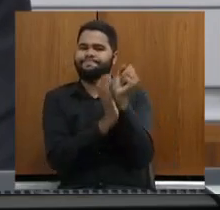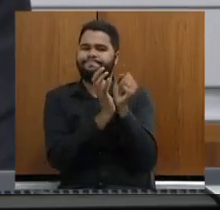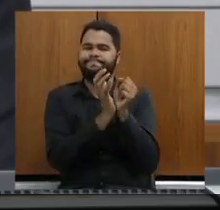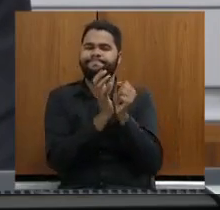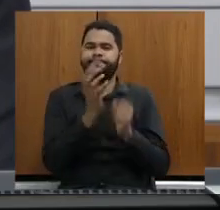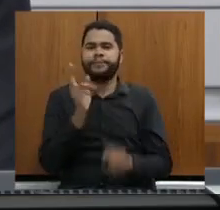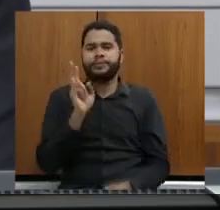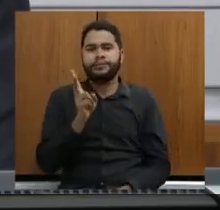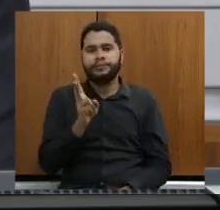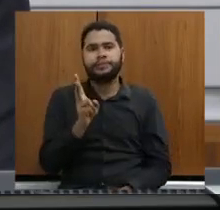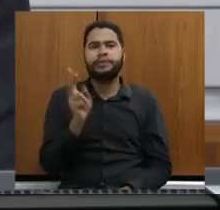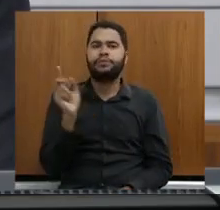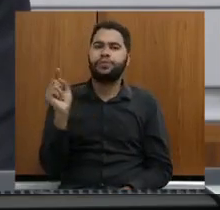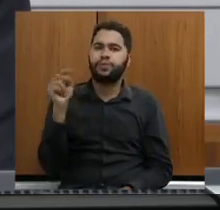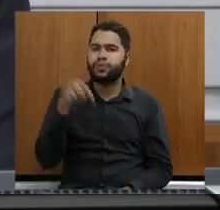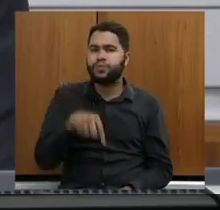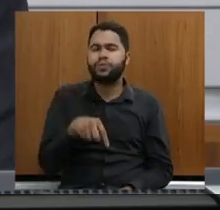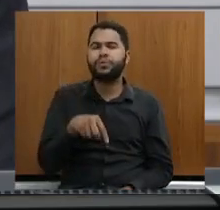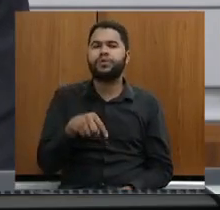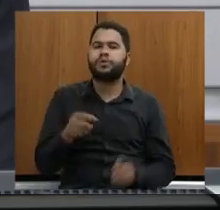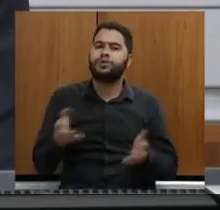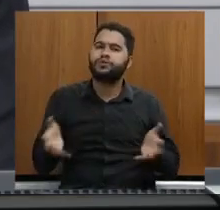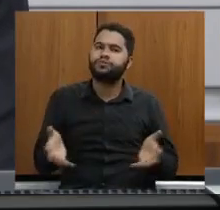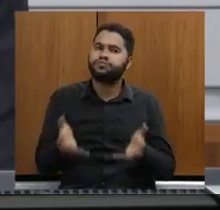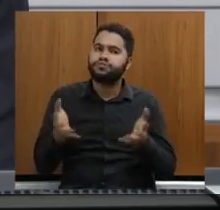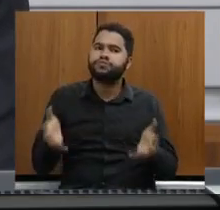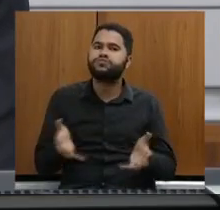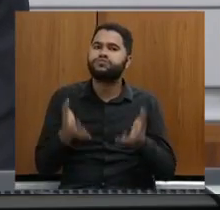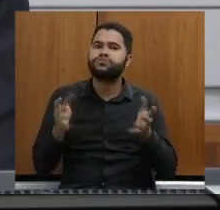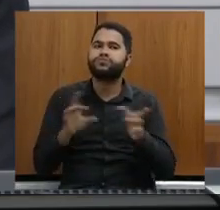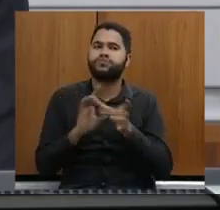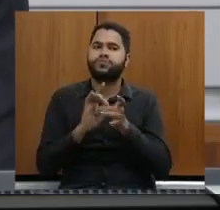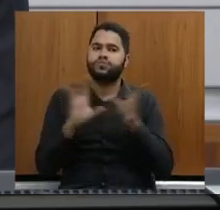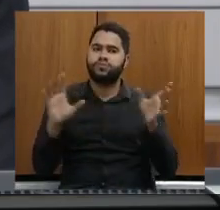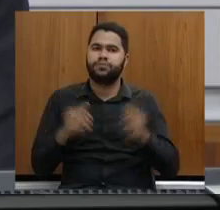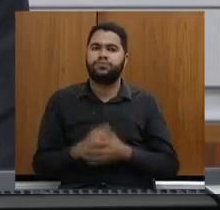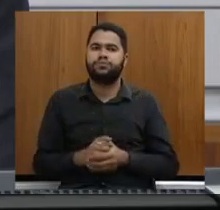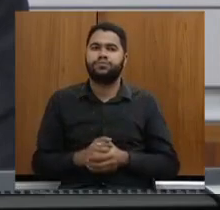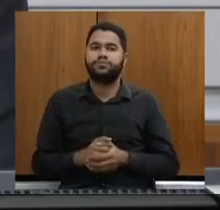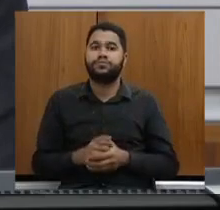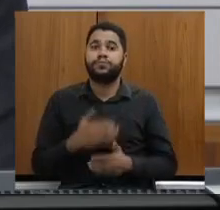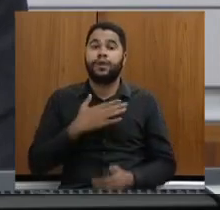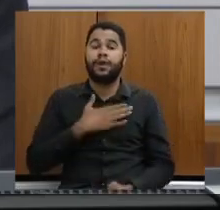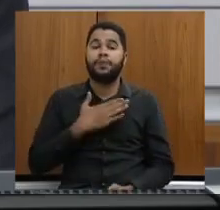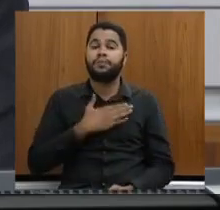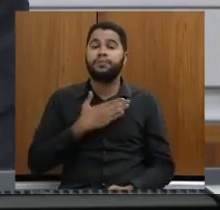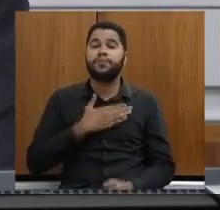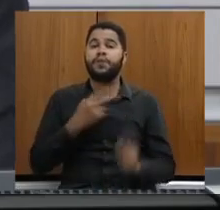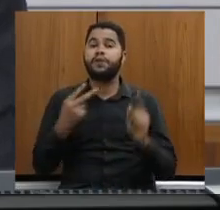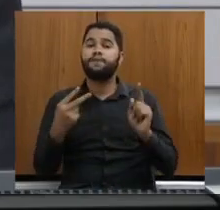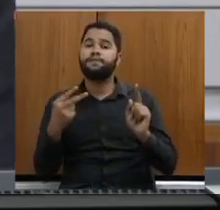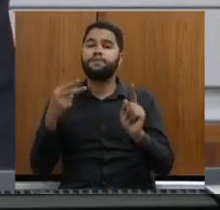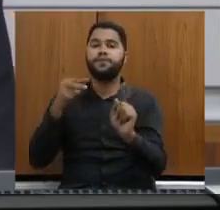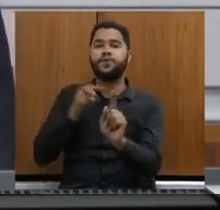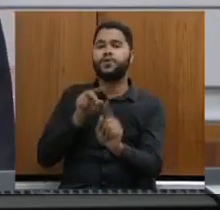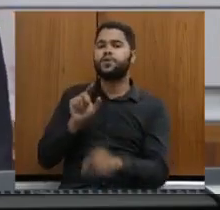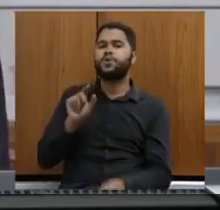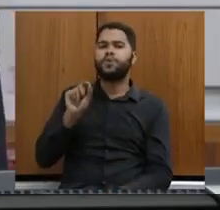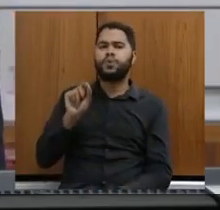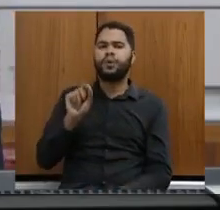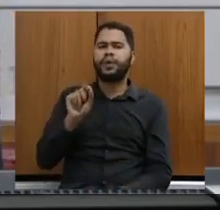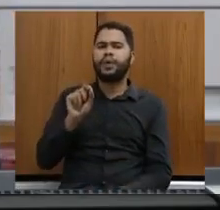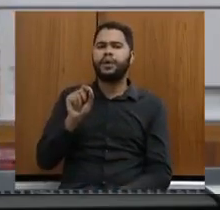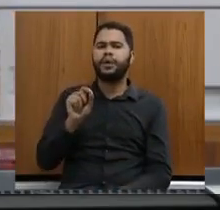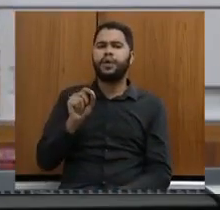a gente sempre tem que vir aqui e dá um estímulo Liberal né então a minha visão sempre é o seguinte é